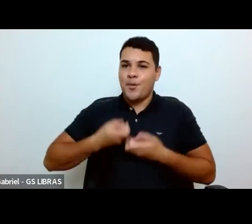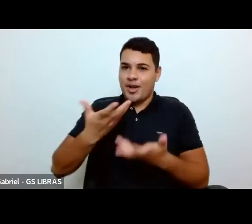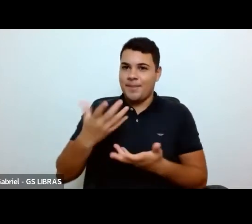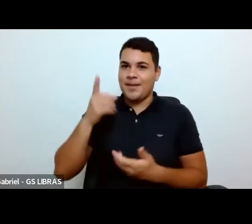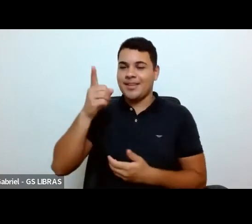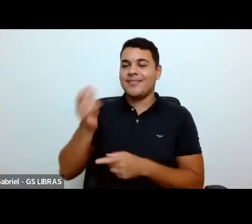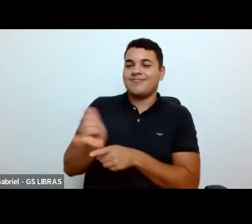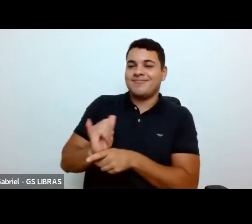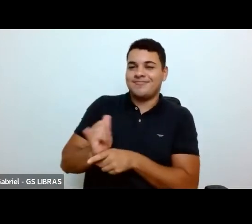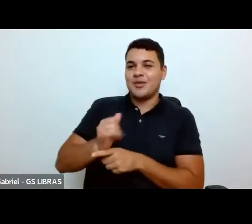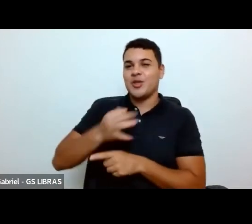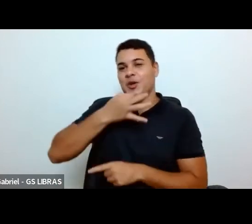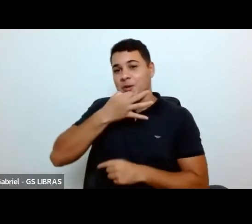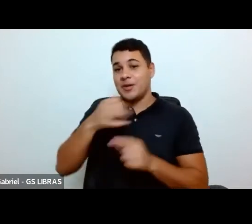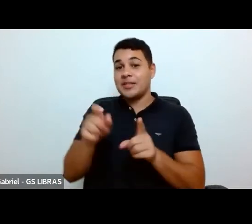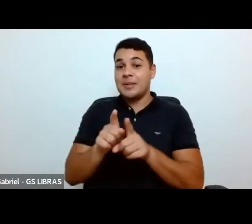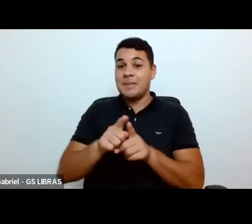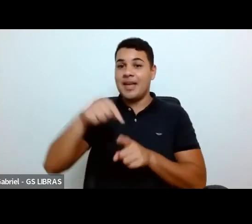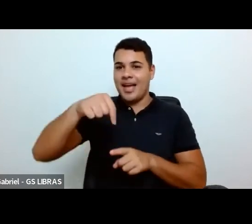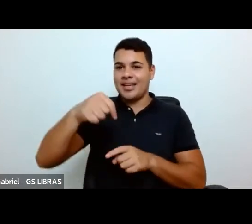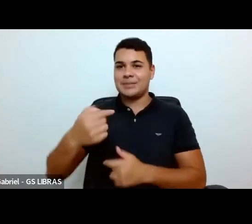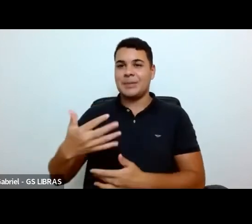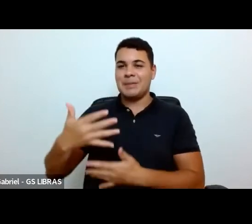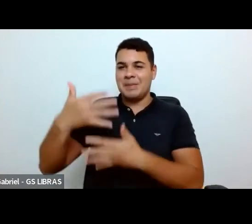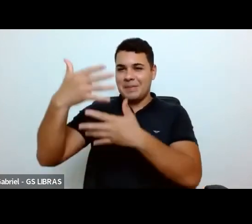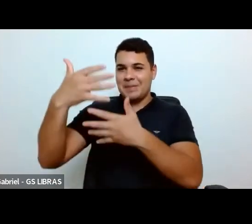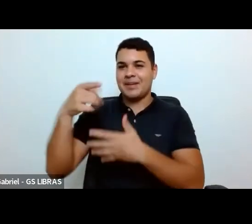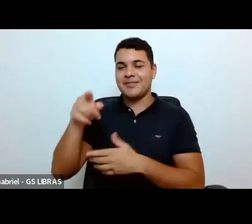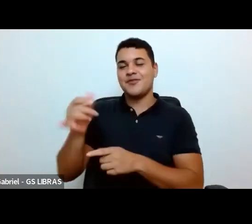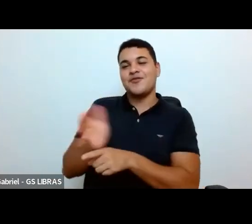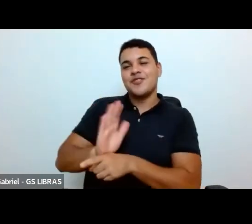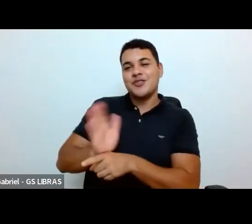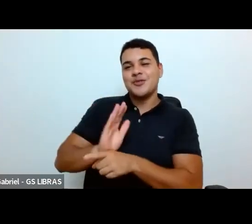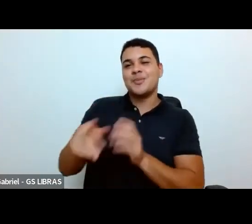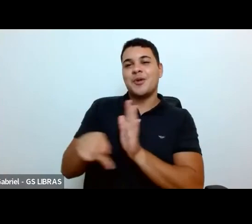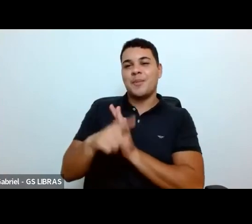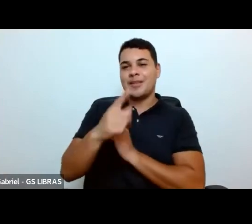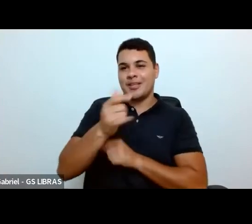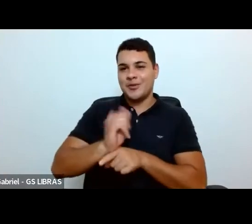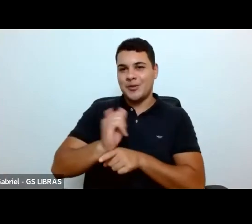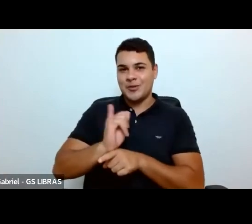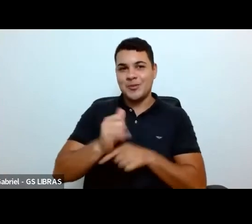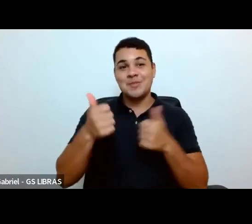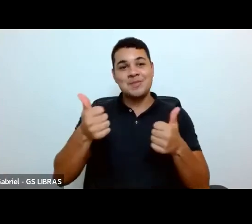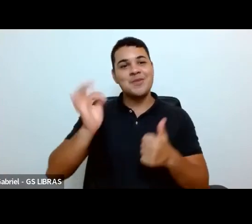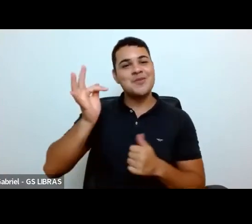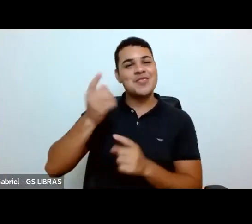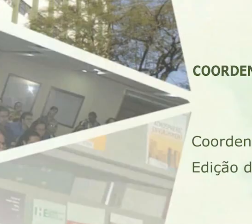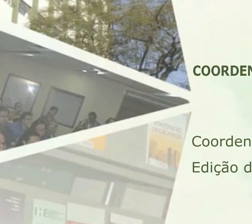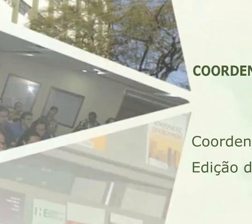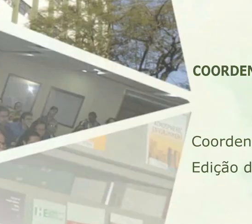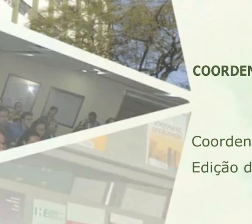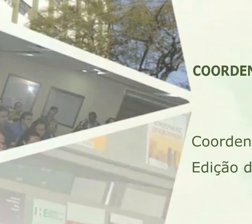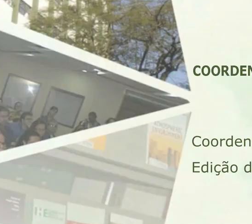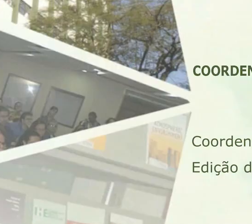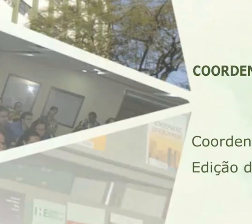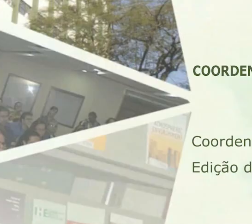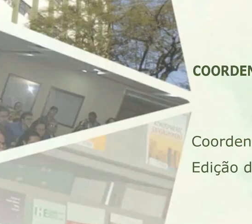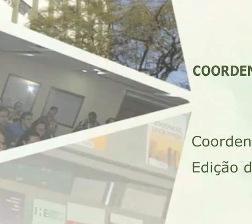comentários do nosso vídeo no YouTube. Até mais. Boa tarde.